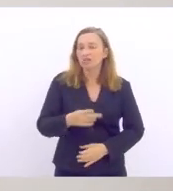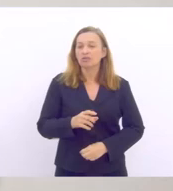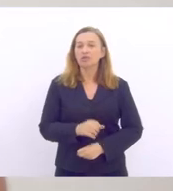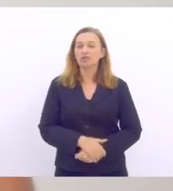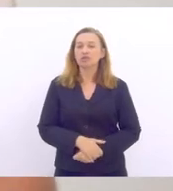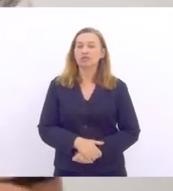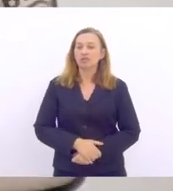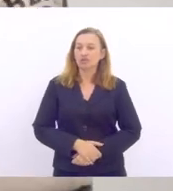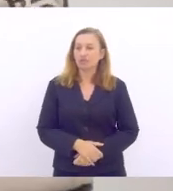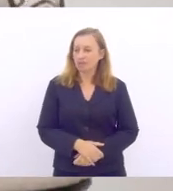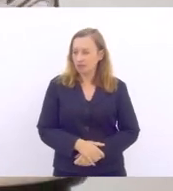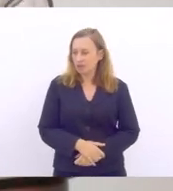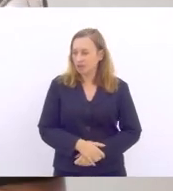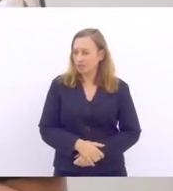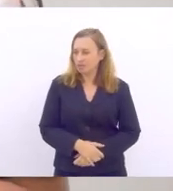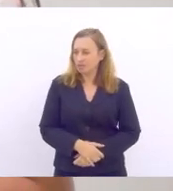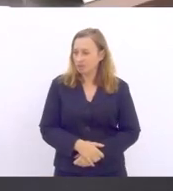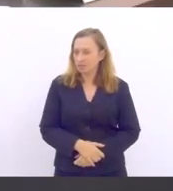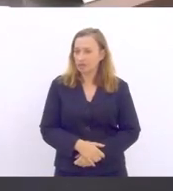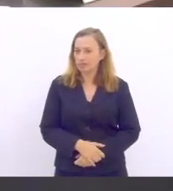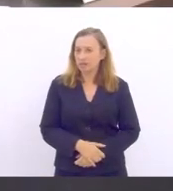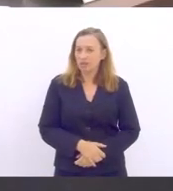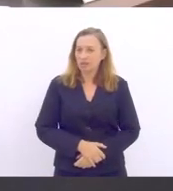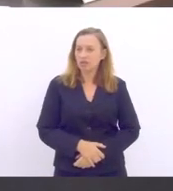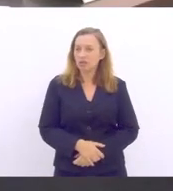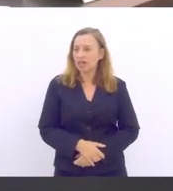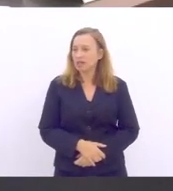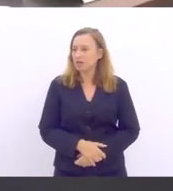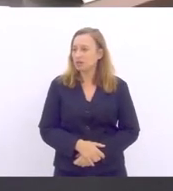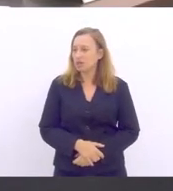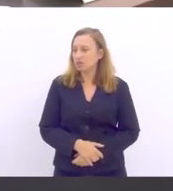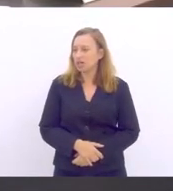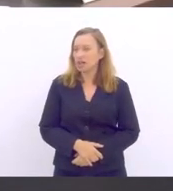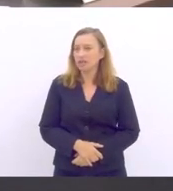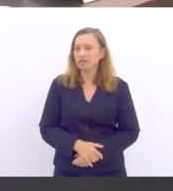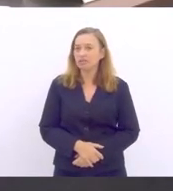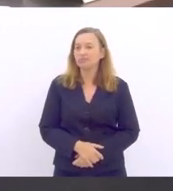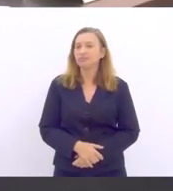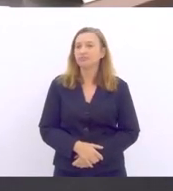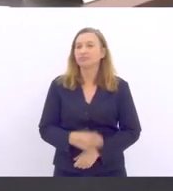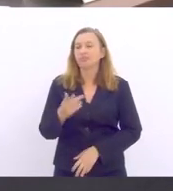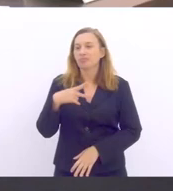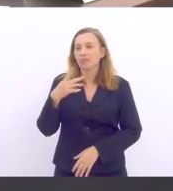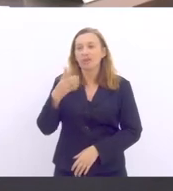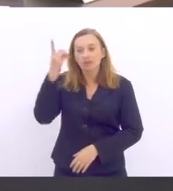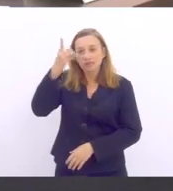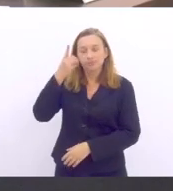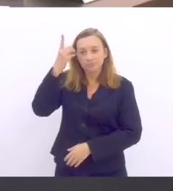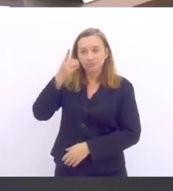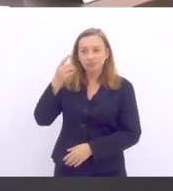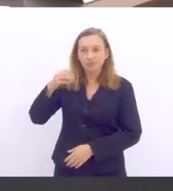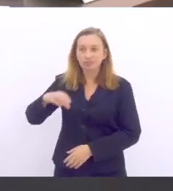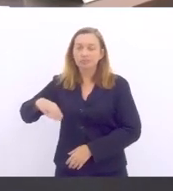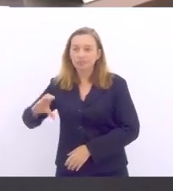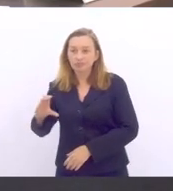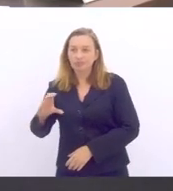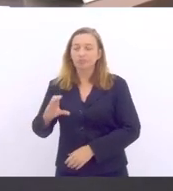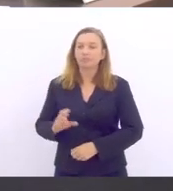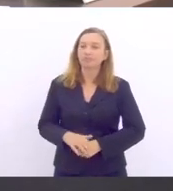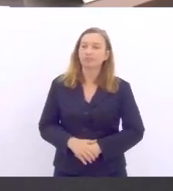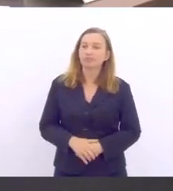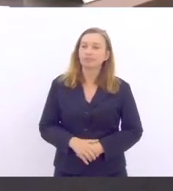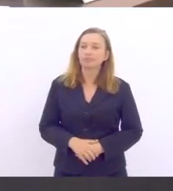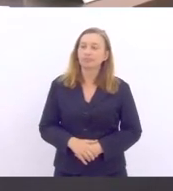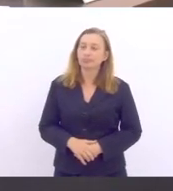Muito obrigado. Tá? Muito obrigado. Bom, agora eu vou passar aqui para o deputado Carlos Mink, que tem aí